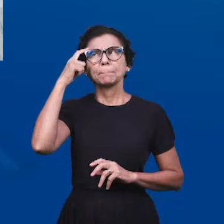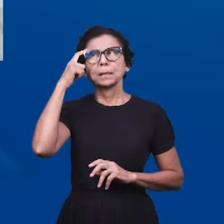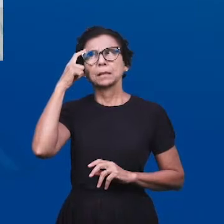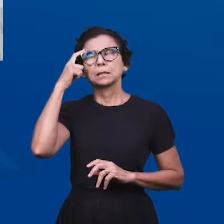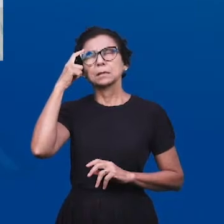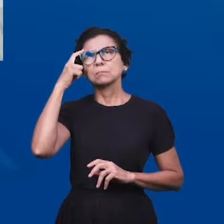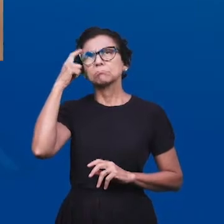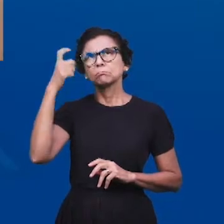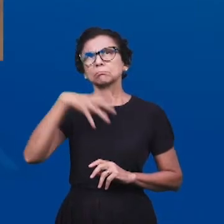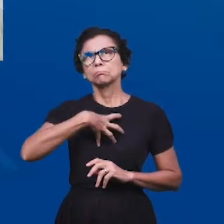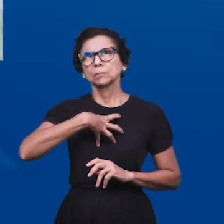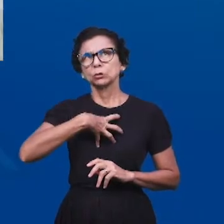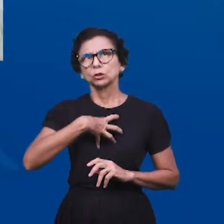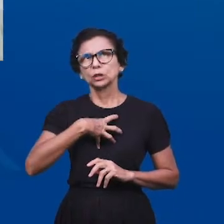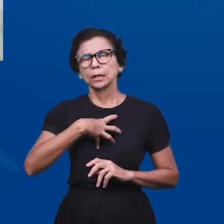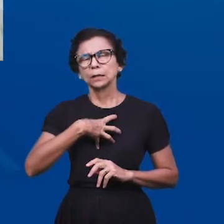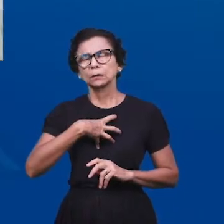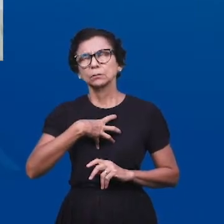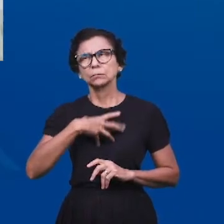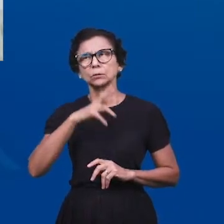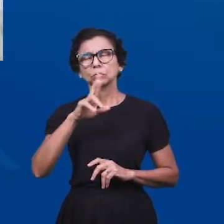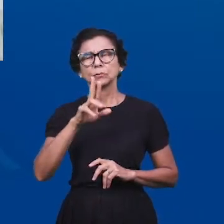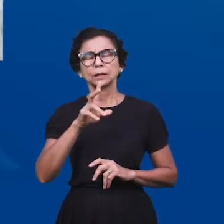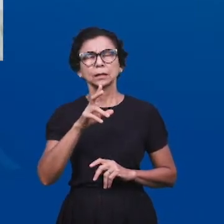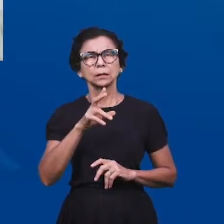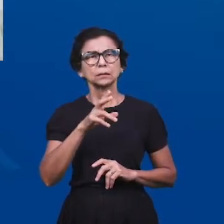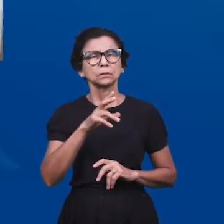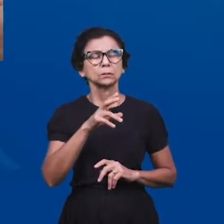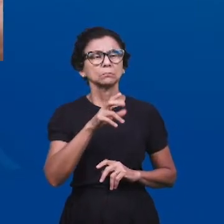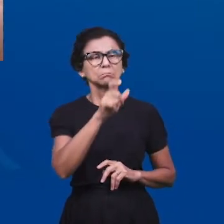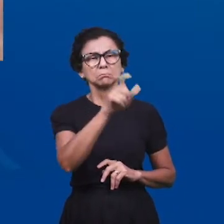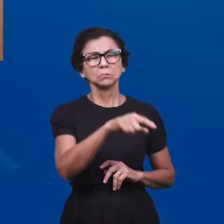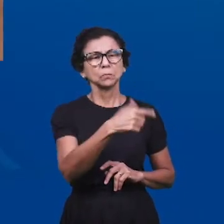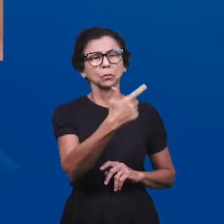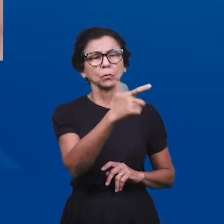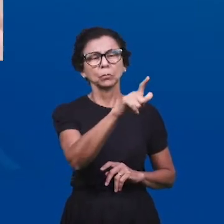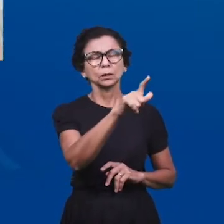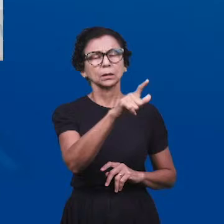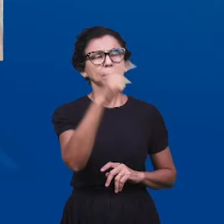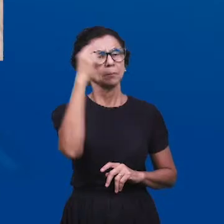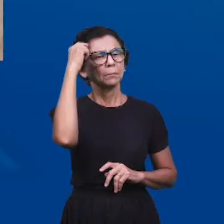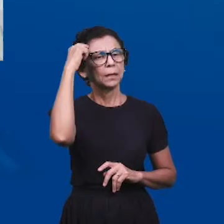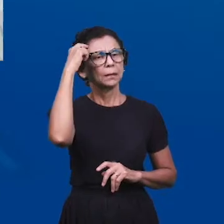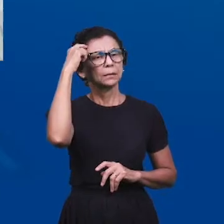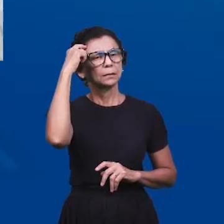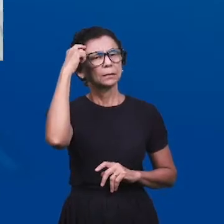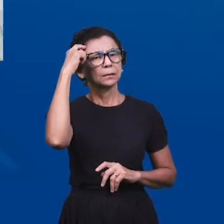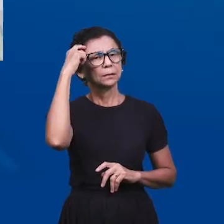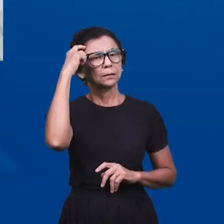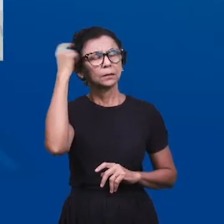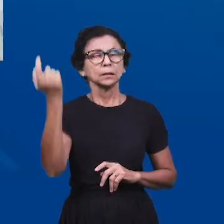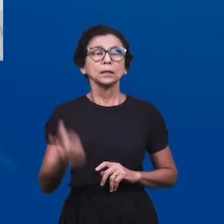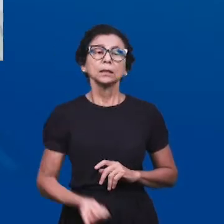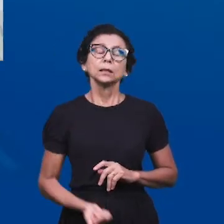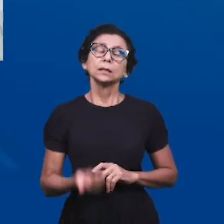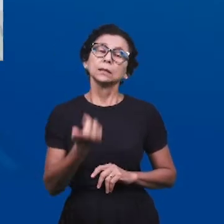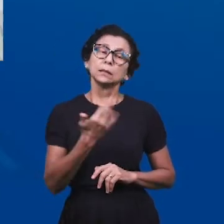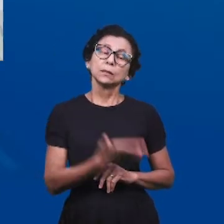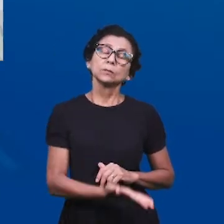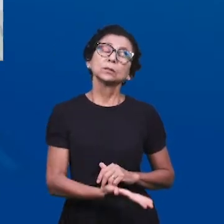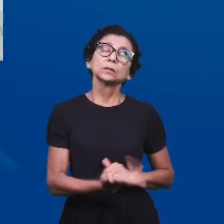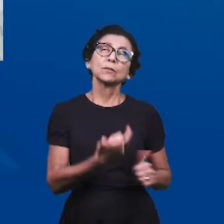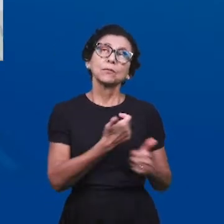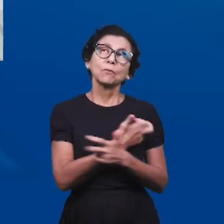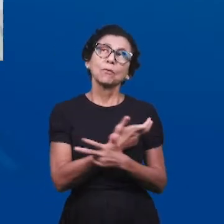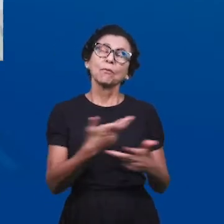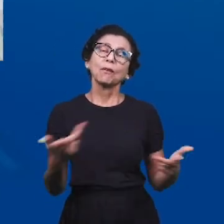eu penso é diferente da forma que o outro pensa. Isso forma uma verdade relativa, porque é baseado